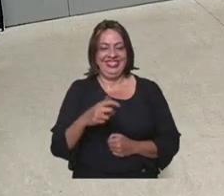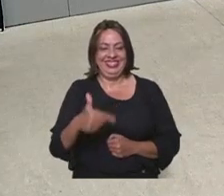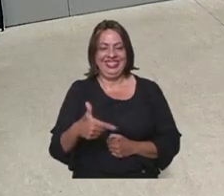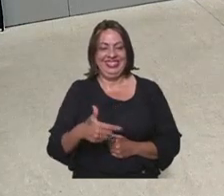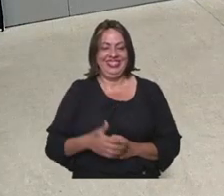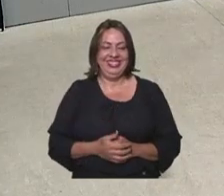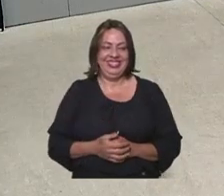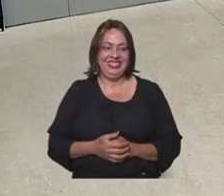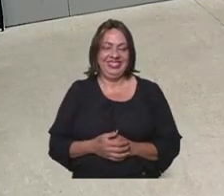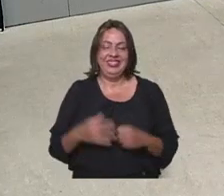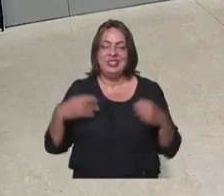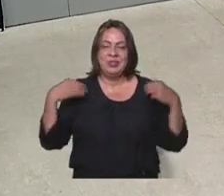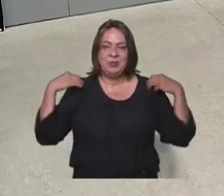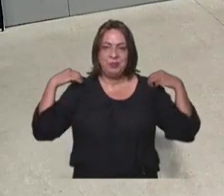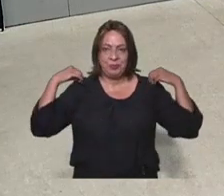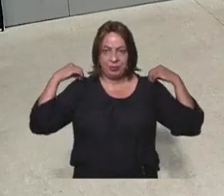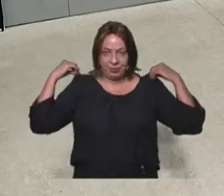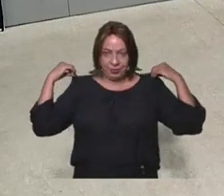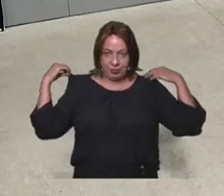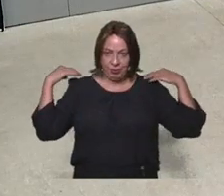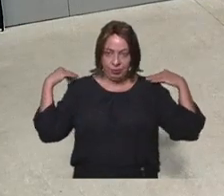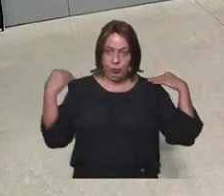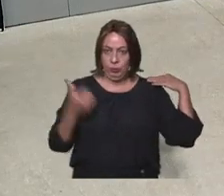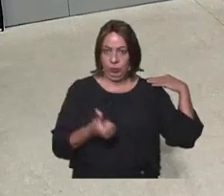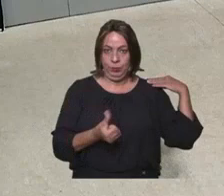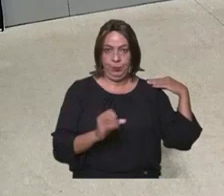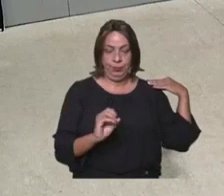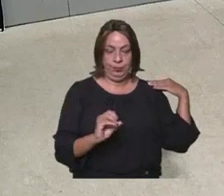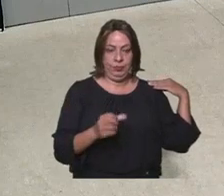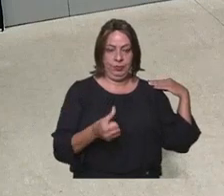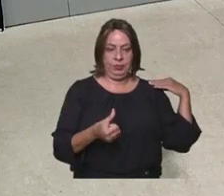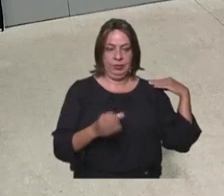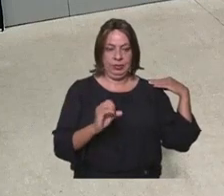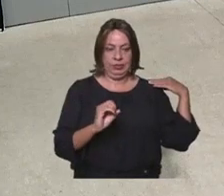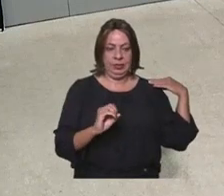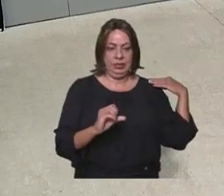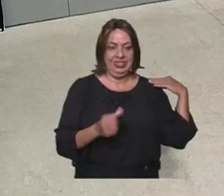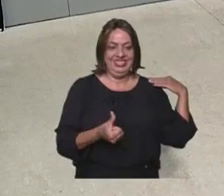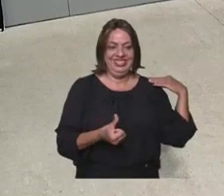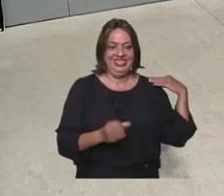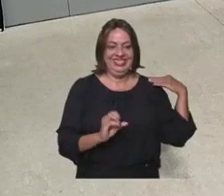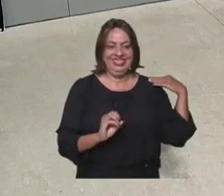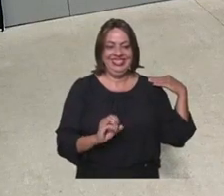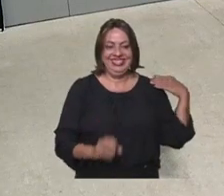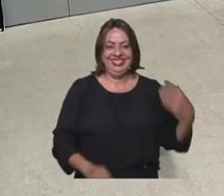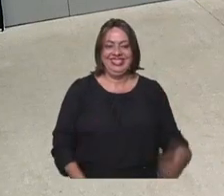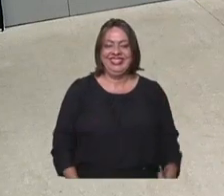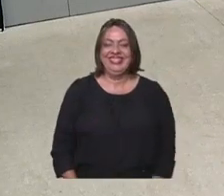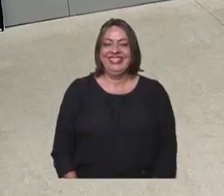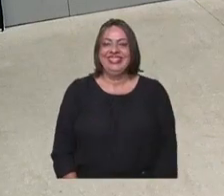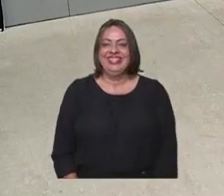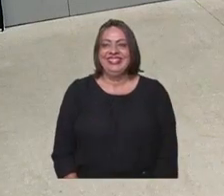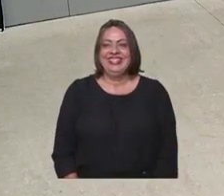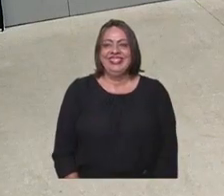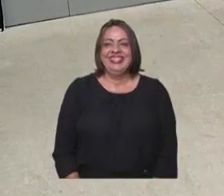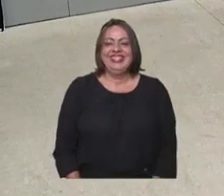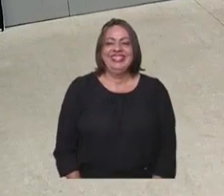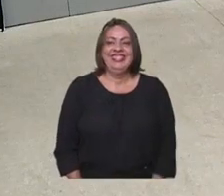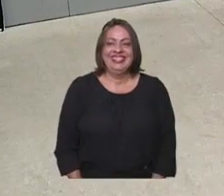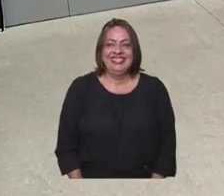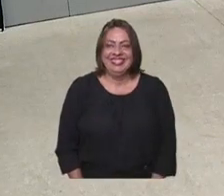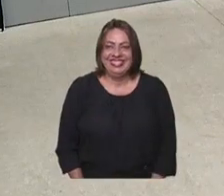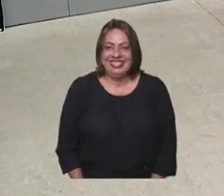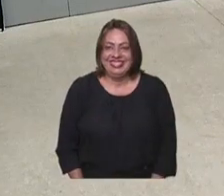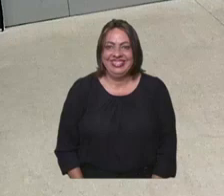52, 52, 52 subiu, subiu sim, sobe o 60 agora, 60, 60,